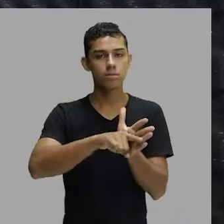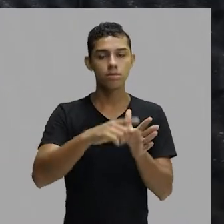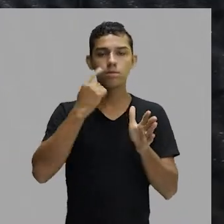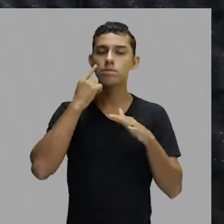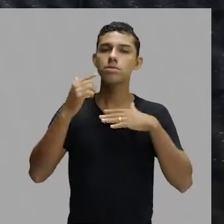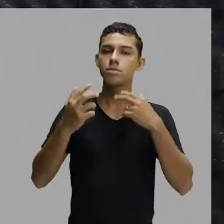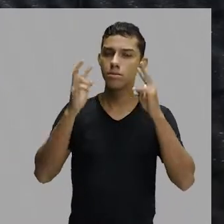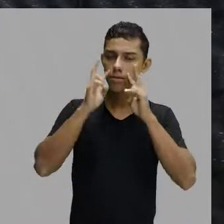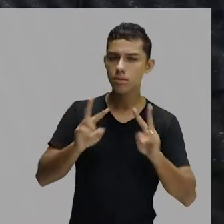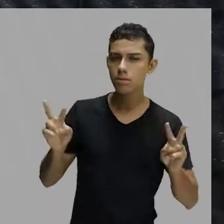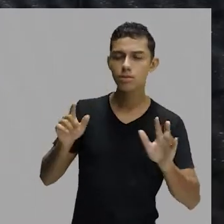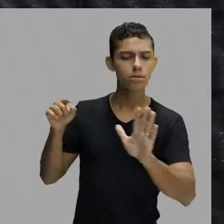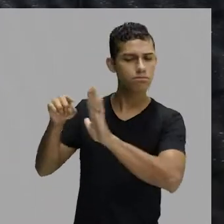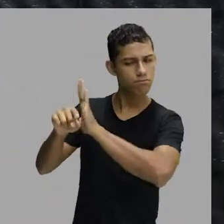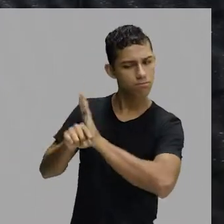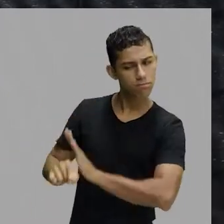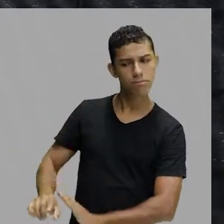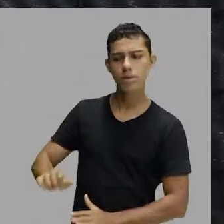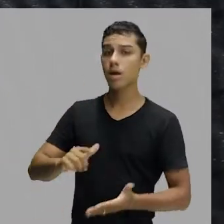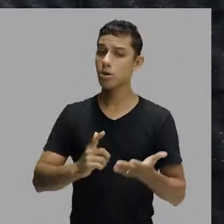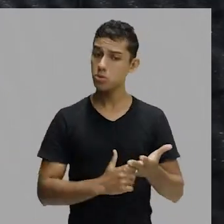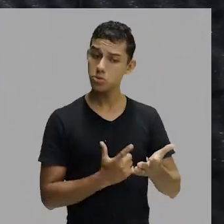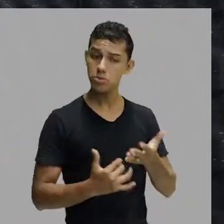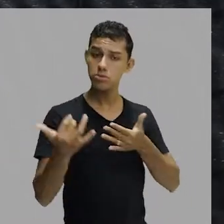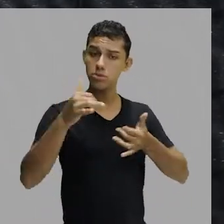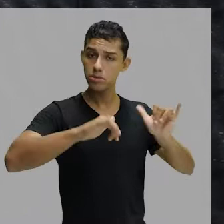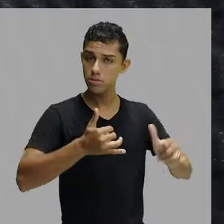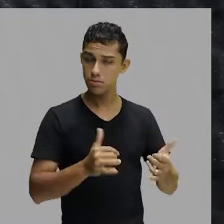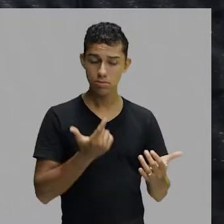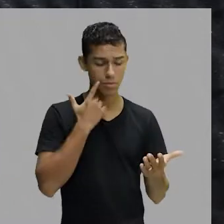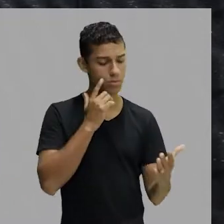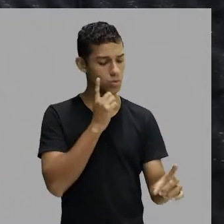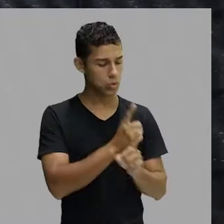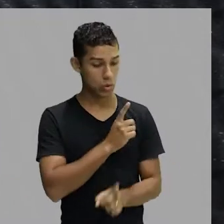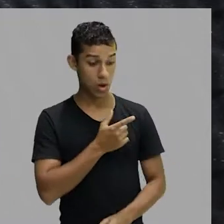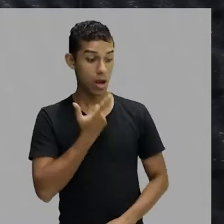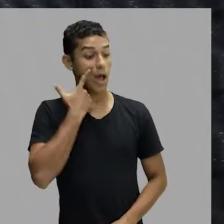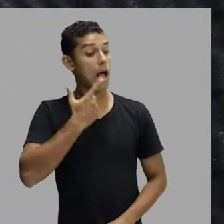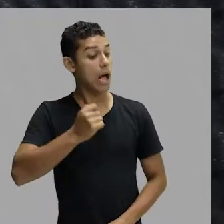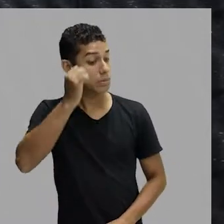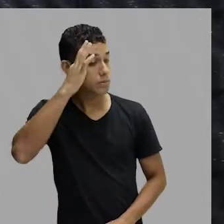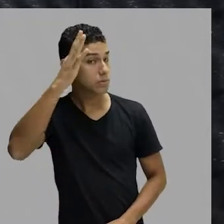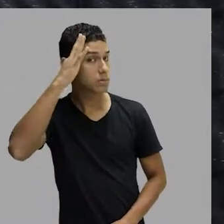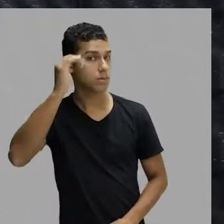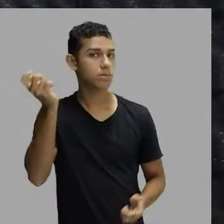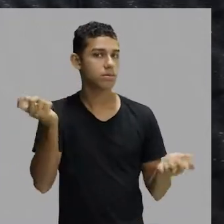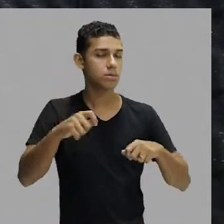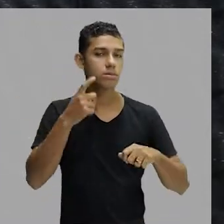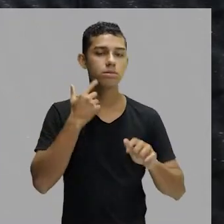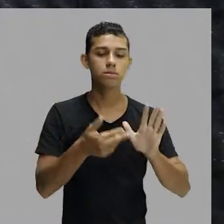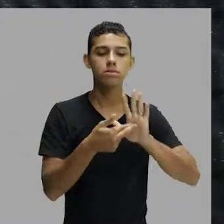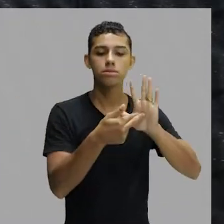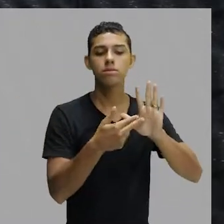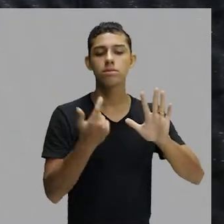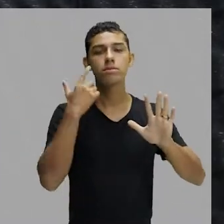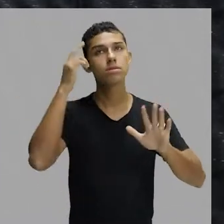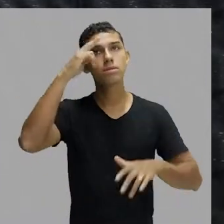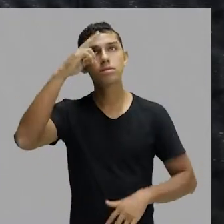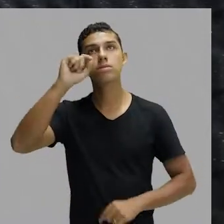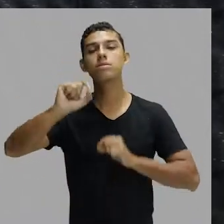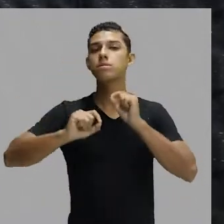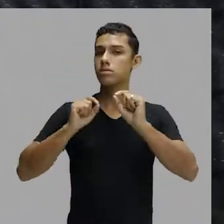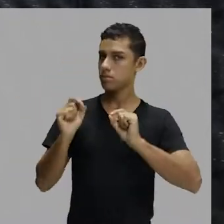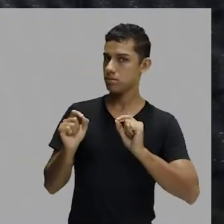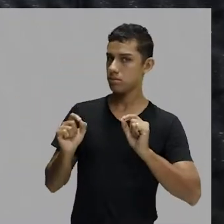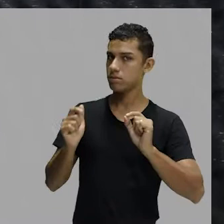nas questões, lá no nosso livro de Química, essa representação aqui, o que a gente tem que lembrar? Que